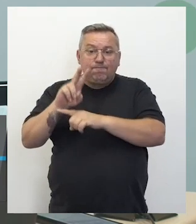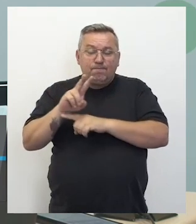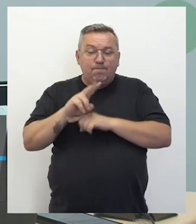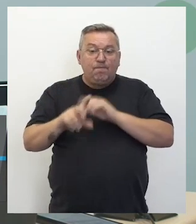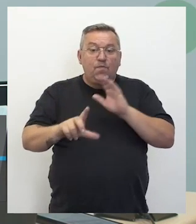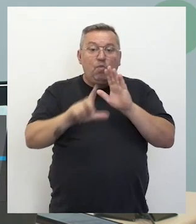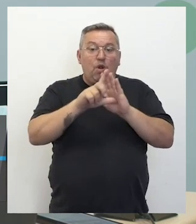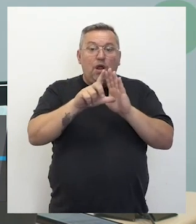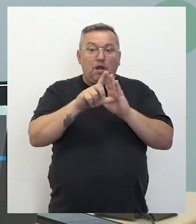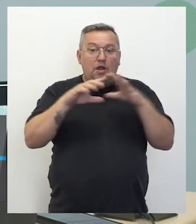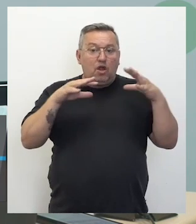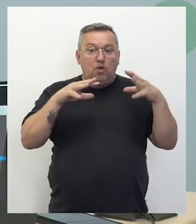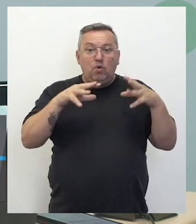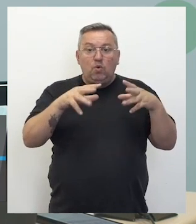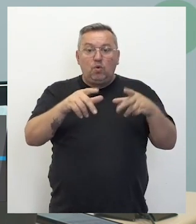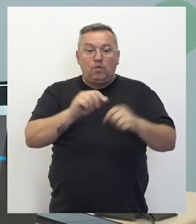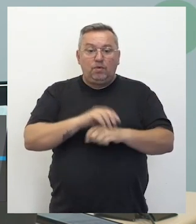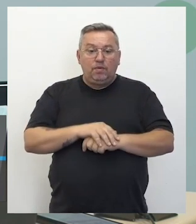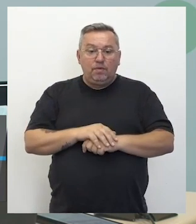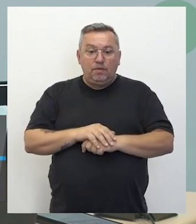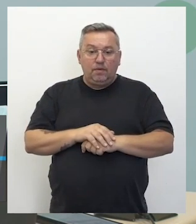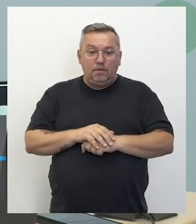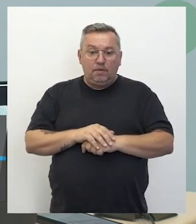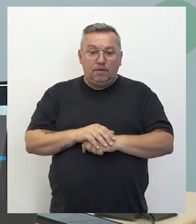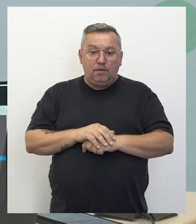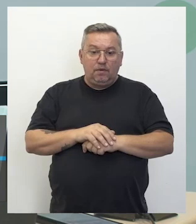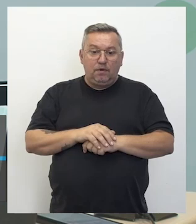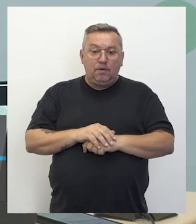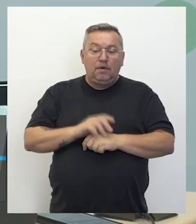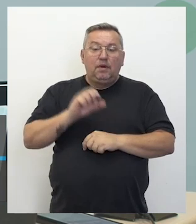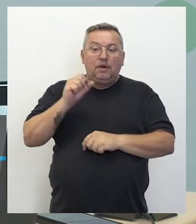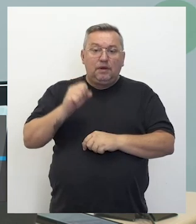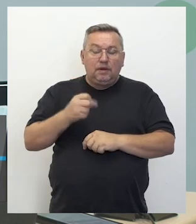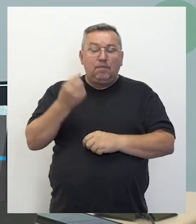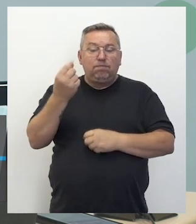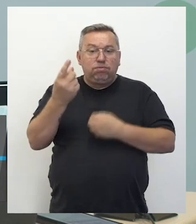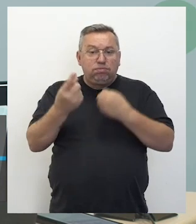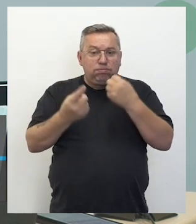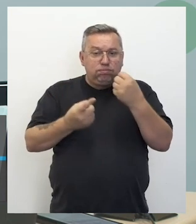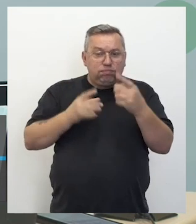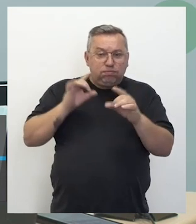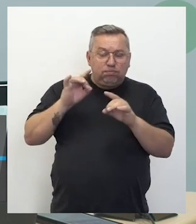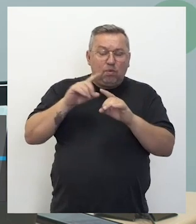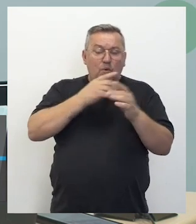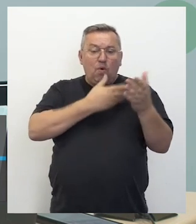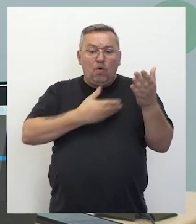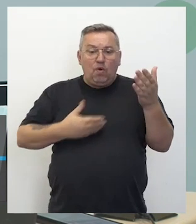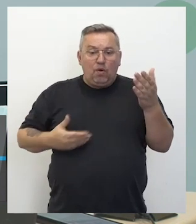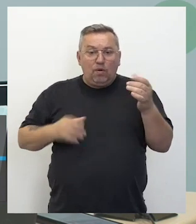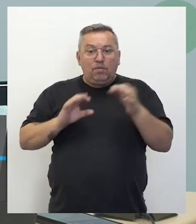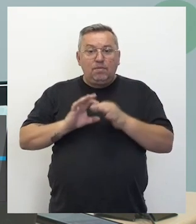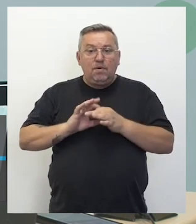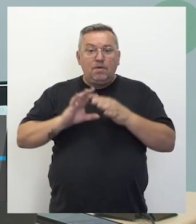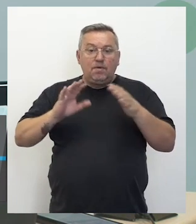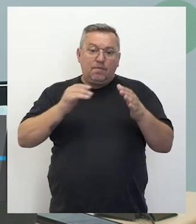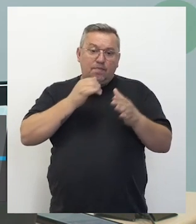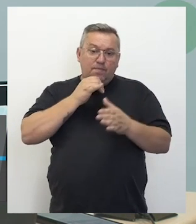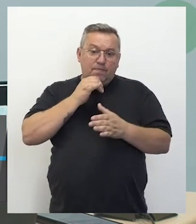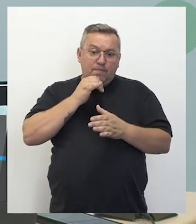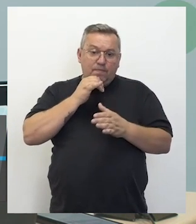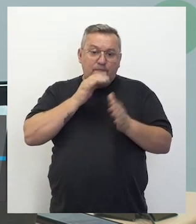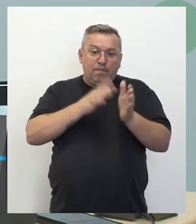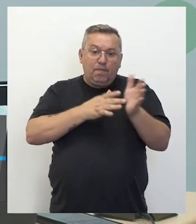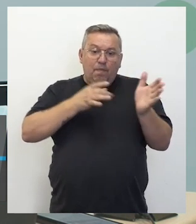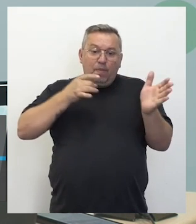lei. Todo. Tá bom? Em casos muito específicos, né, o governo pode permitir, por exemplo, a caça